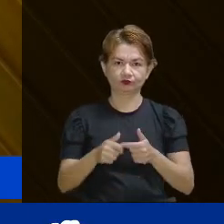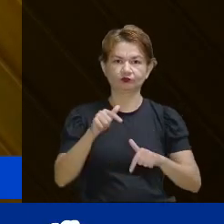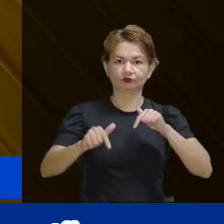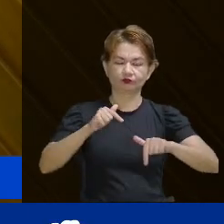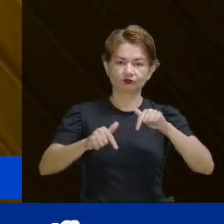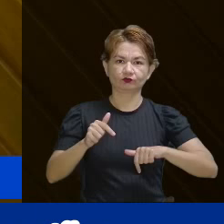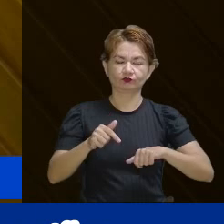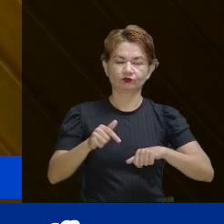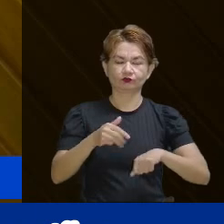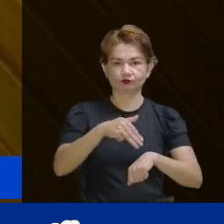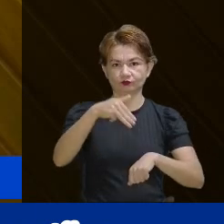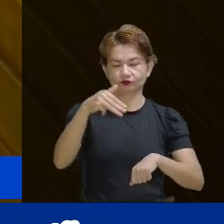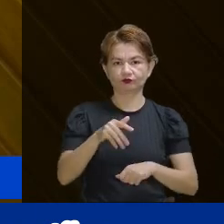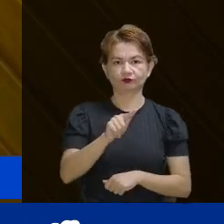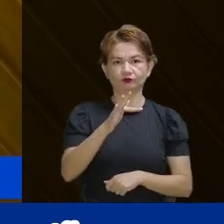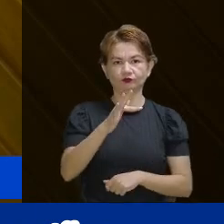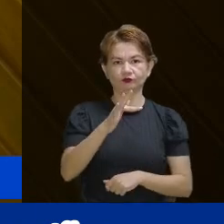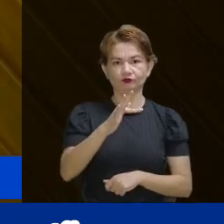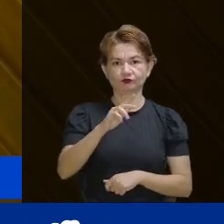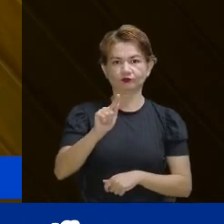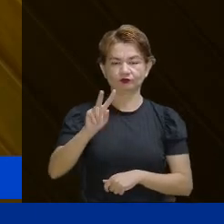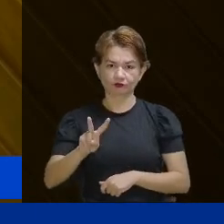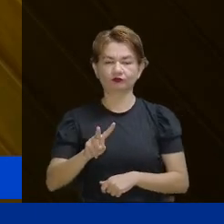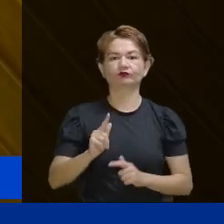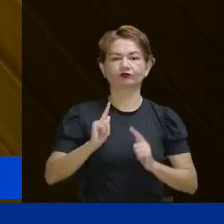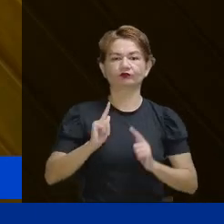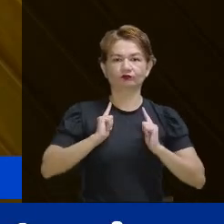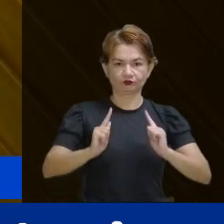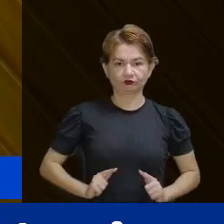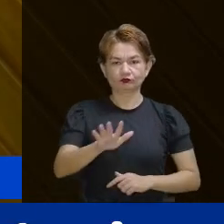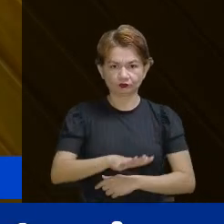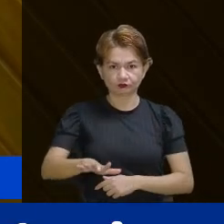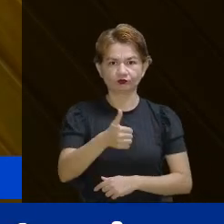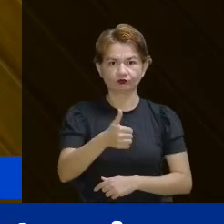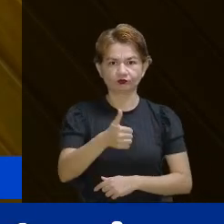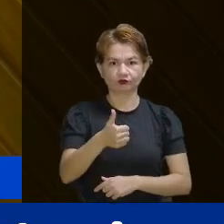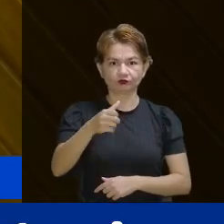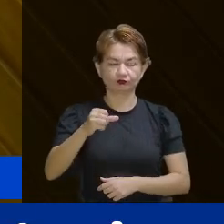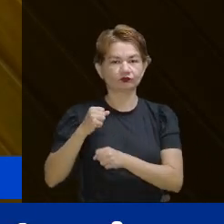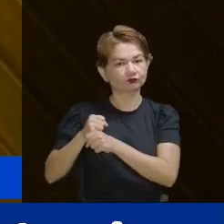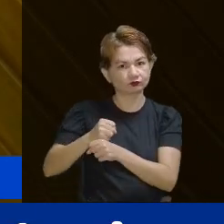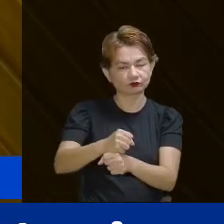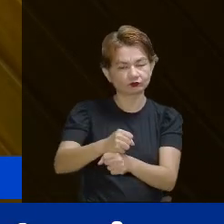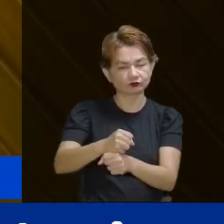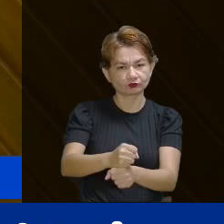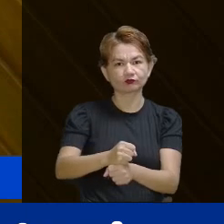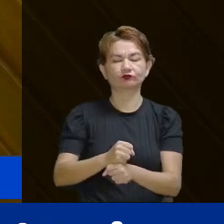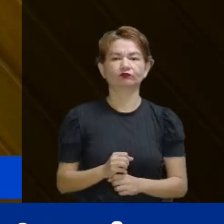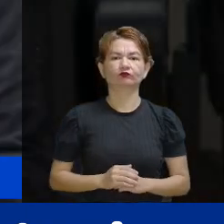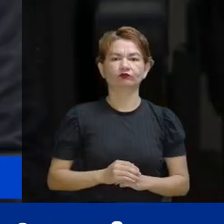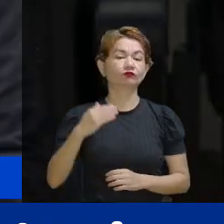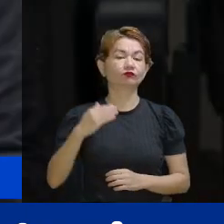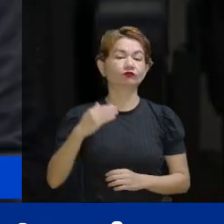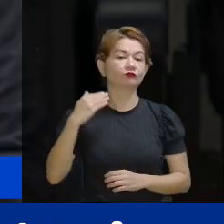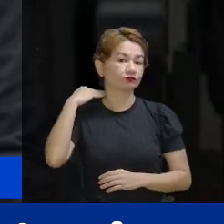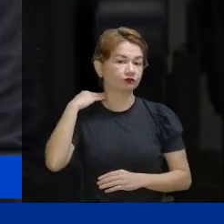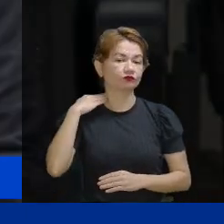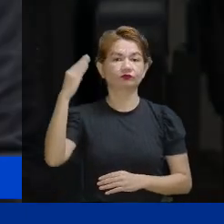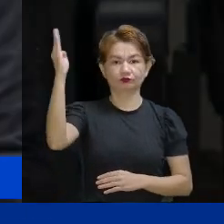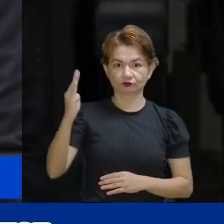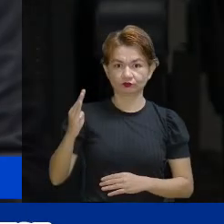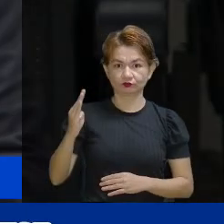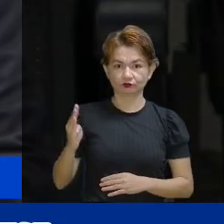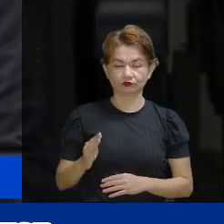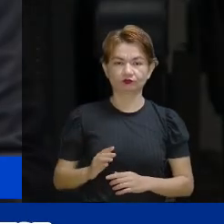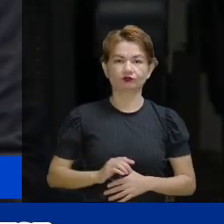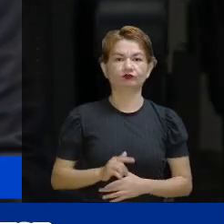MBA na Fundação Getúlio Vargas, na área de gestão. Trabalhou 19 anos no Banco do Brasil, onde foi gerente-geral.